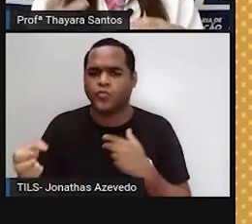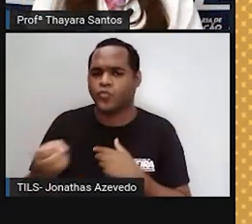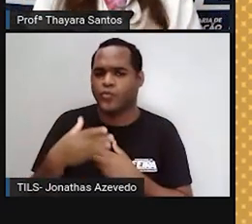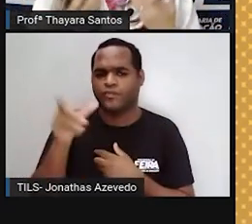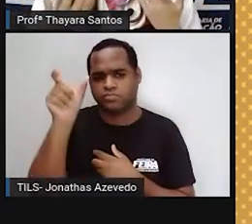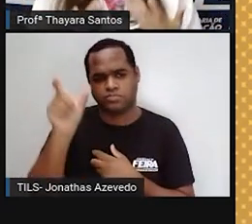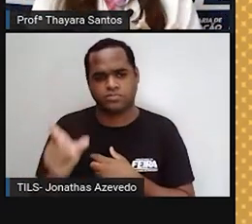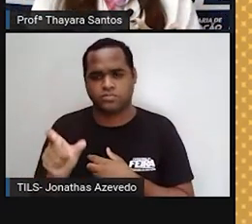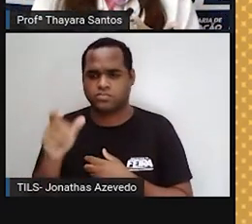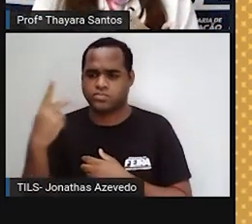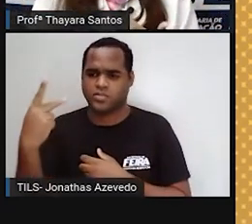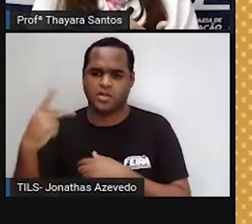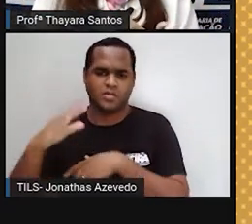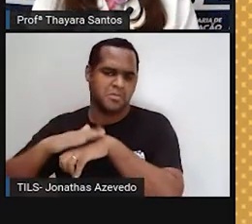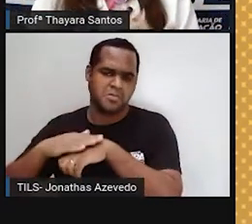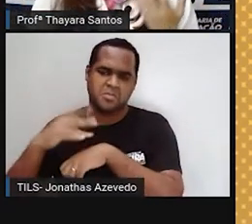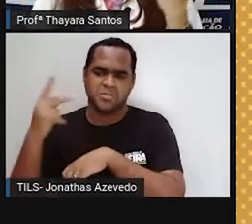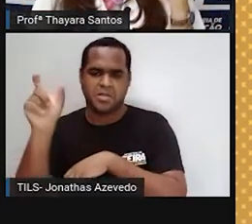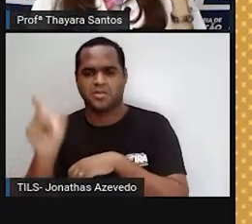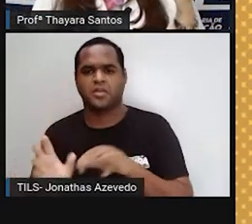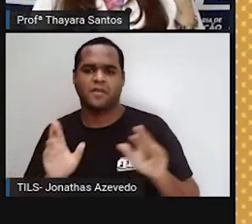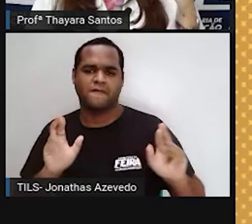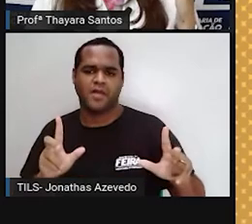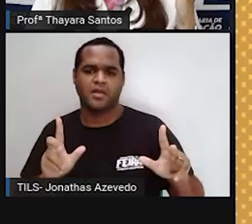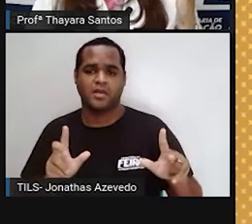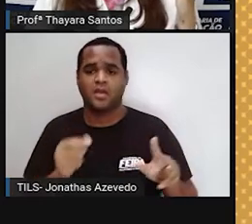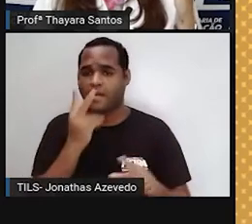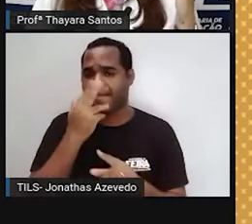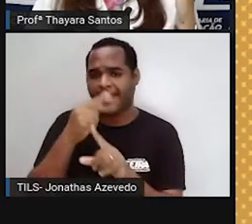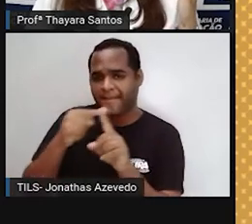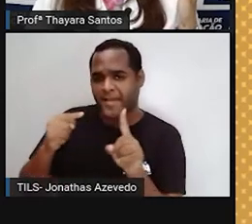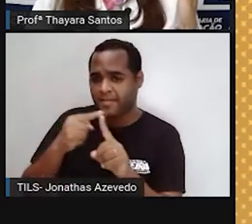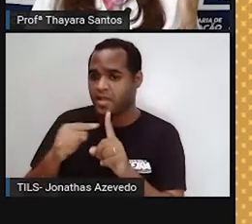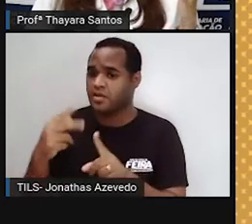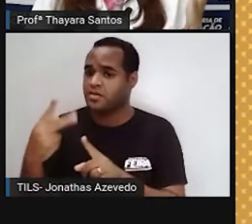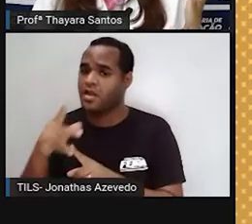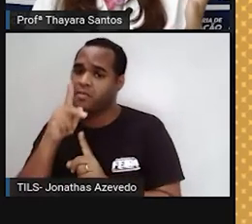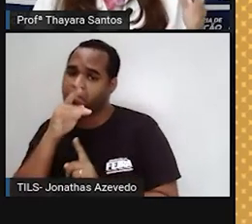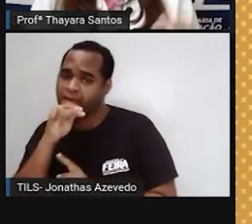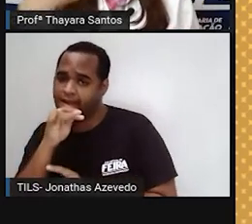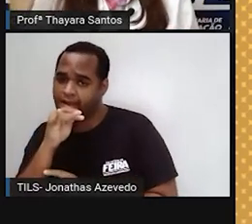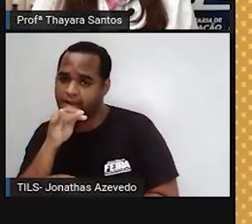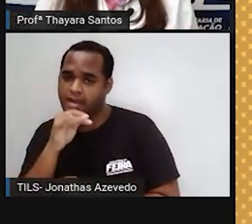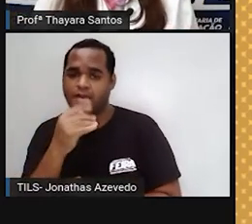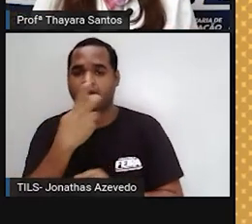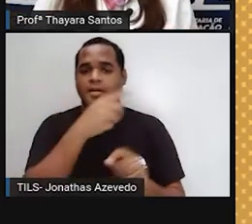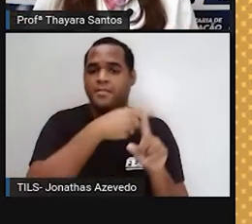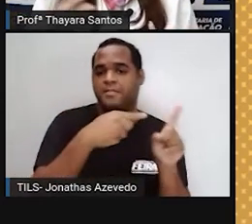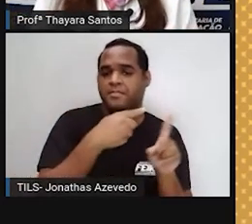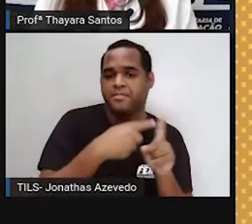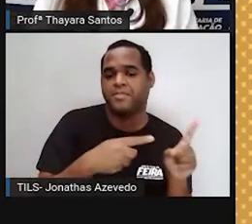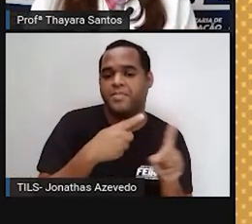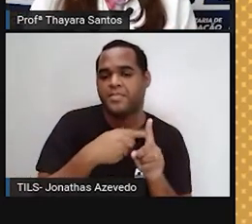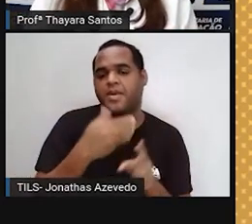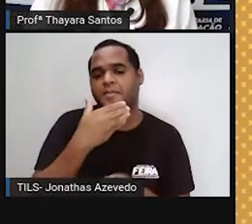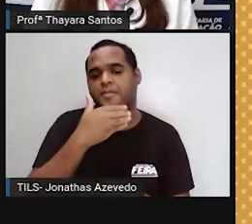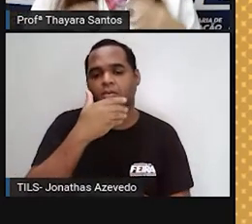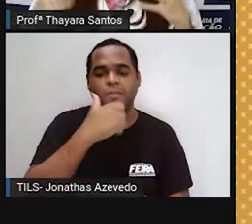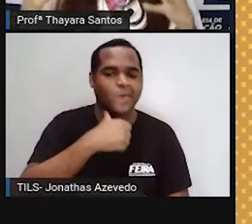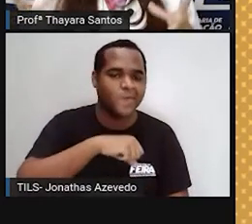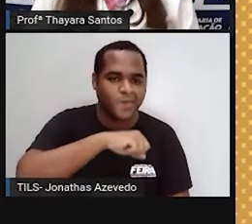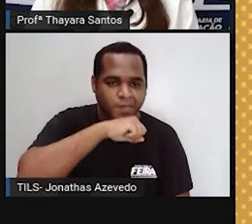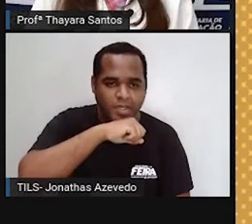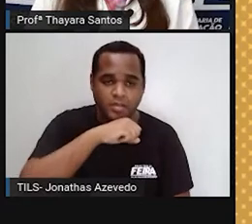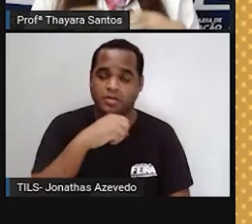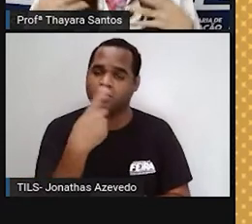indivíduo com novas características genéticas. E metade dessas características foram herdadas do pai e a outra metade foi herdada da mãe.